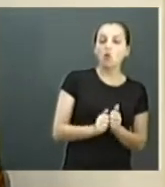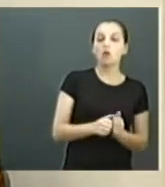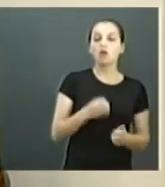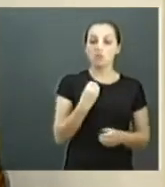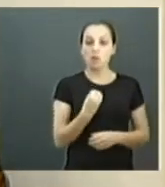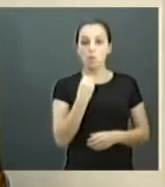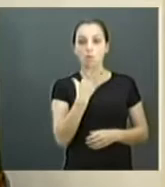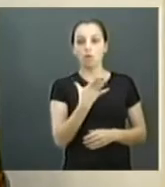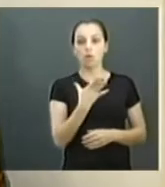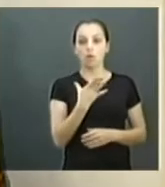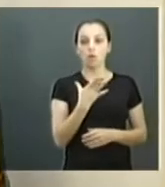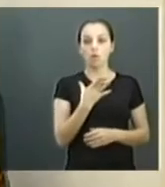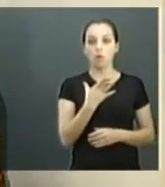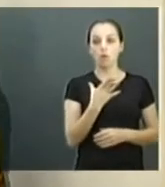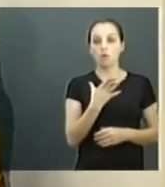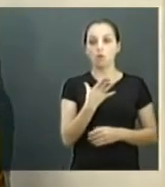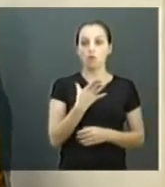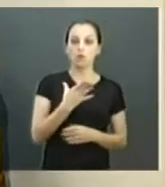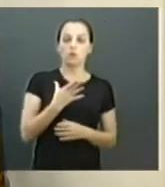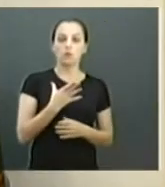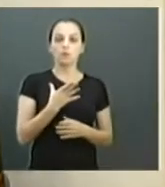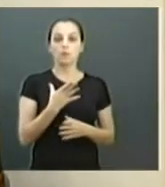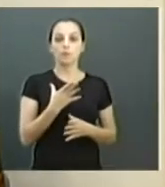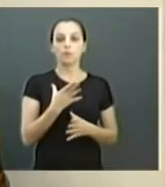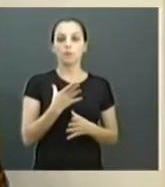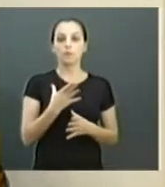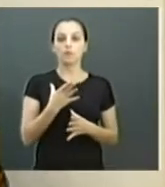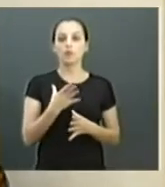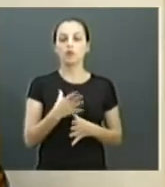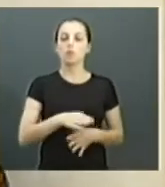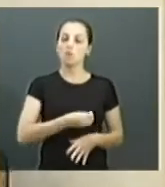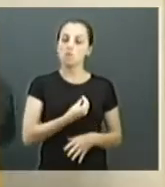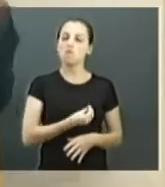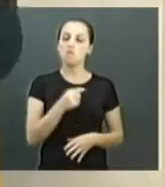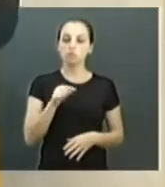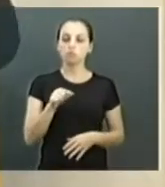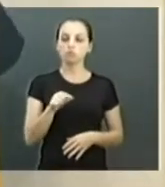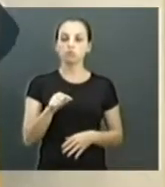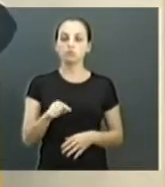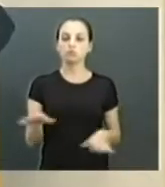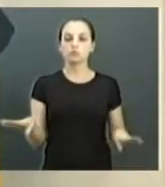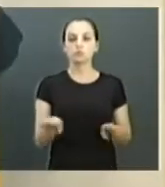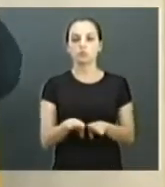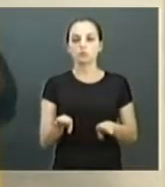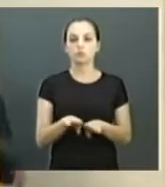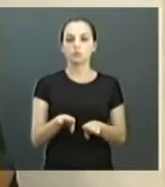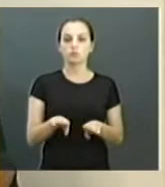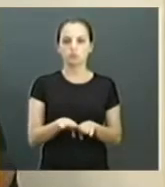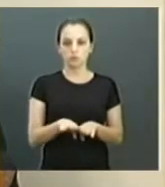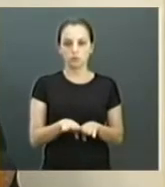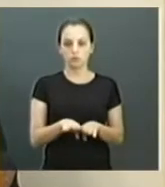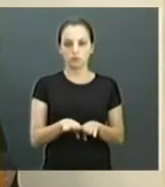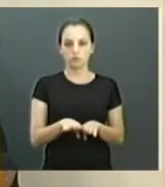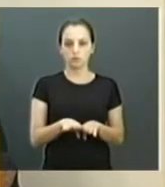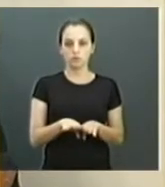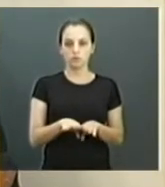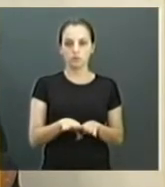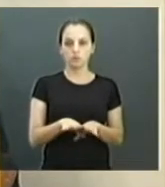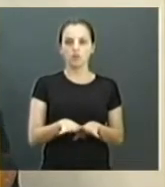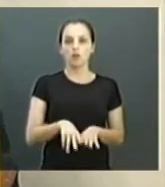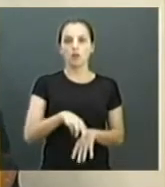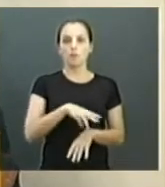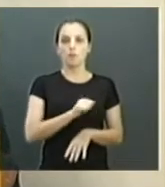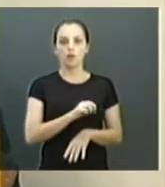final da Copa do Brasil, é gratificante a gente presenciar isso. E também ao Águias de Cristo,